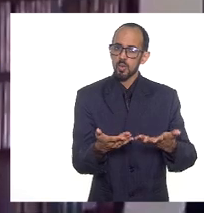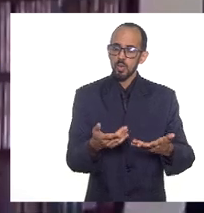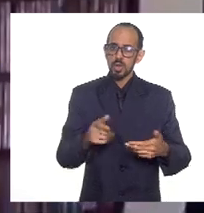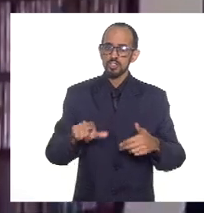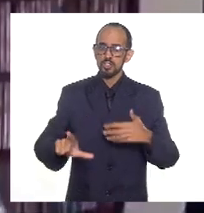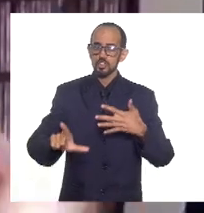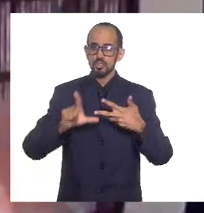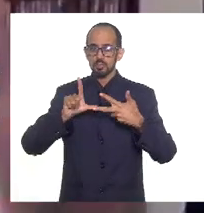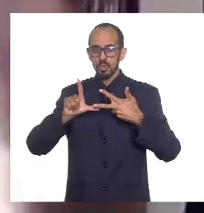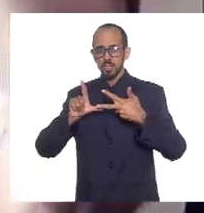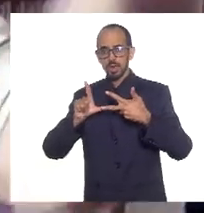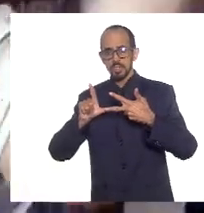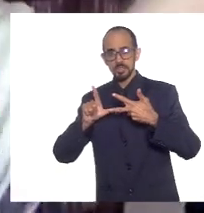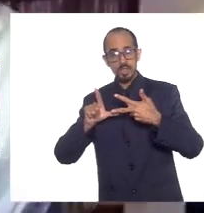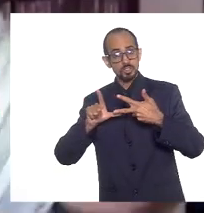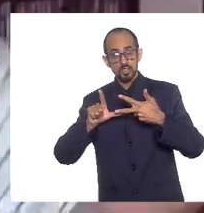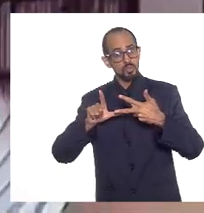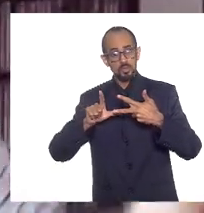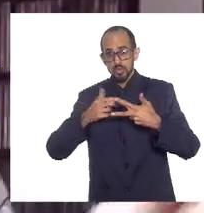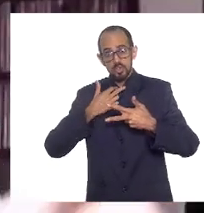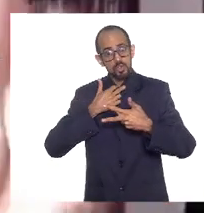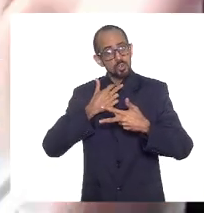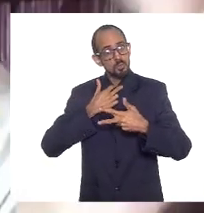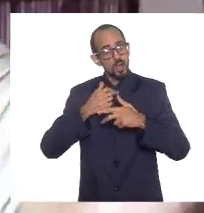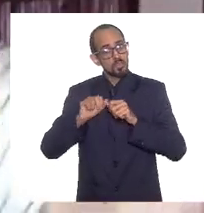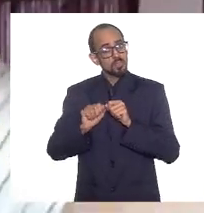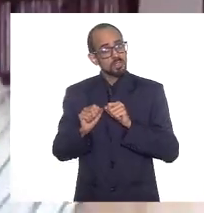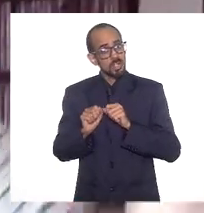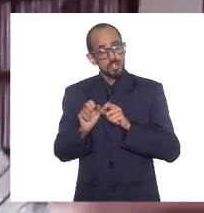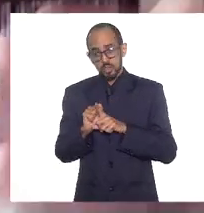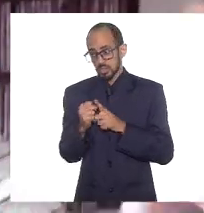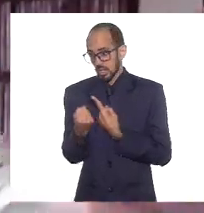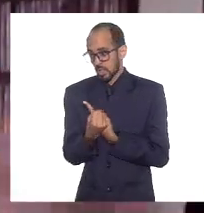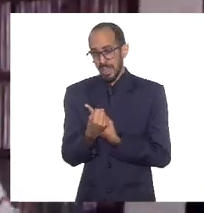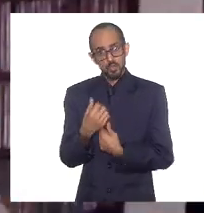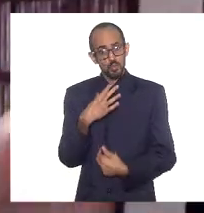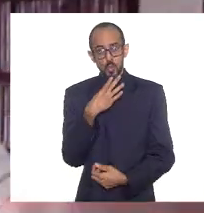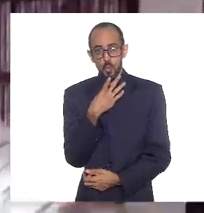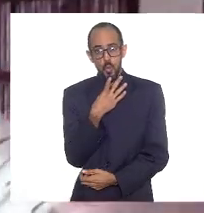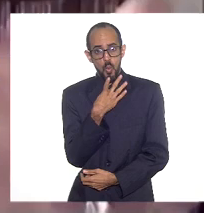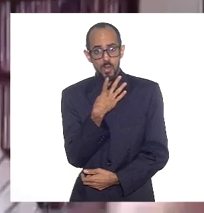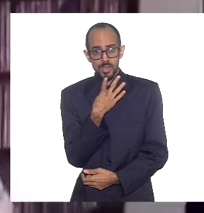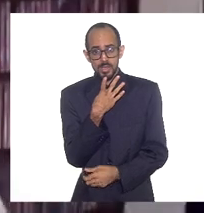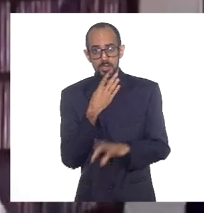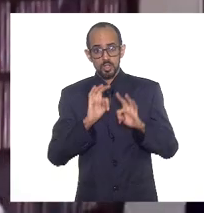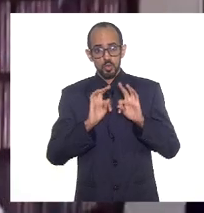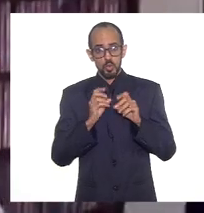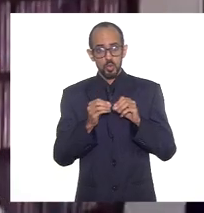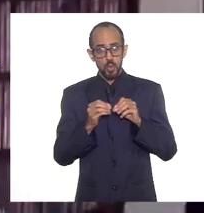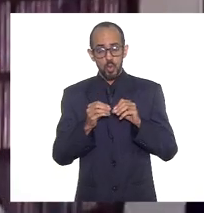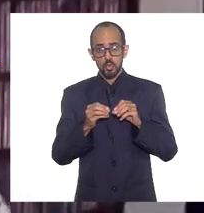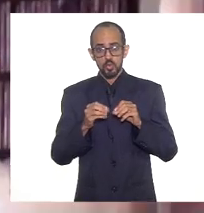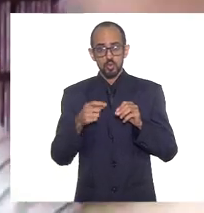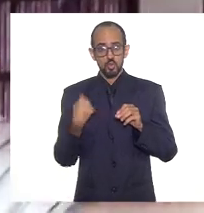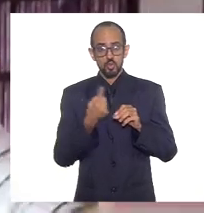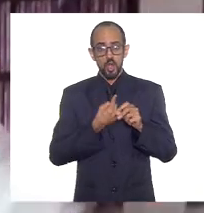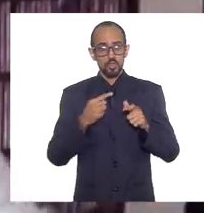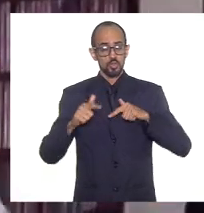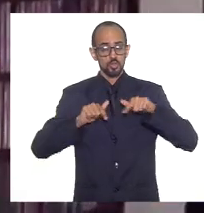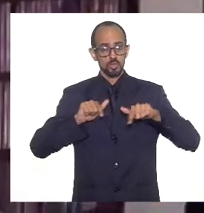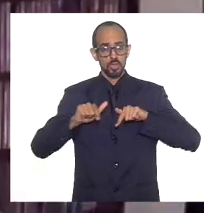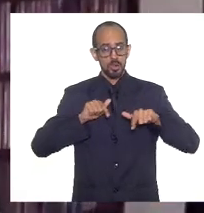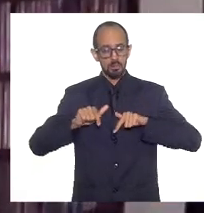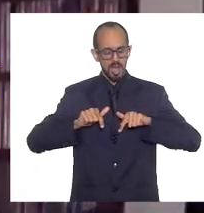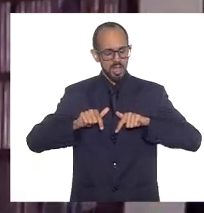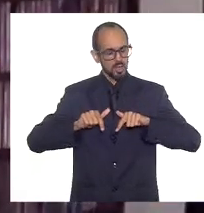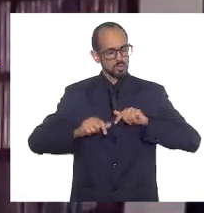sendo impedidos, a sociedade não tem conhecimento dos resultados da nossa produção de